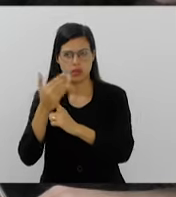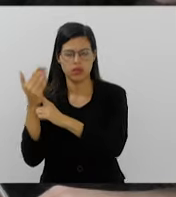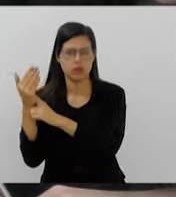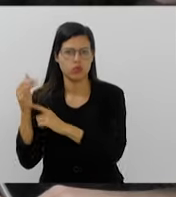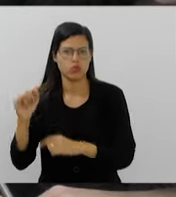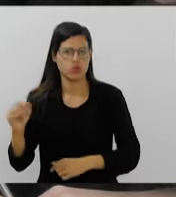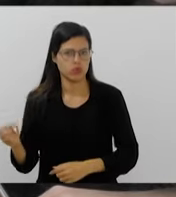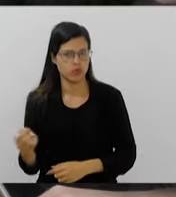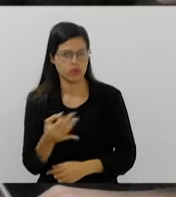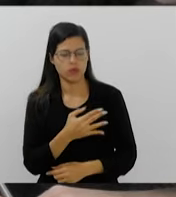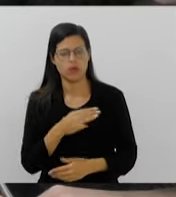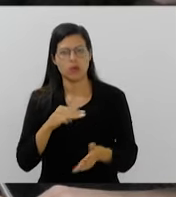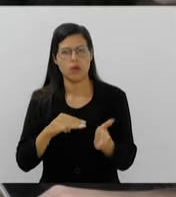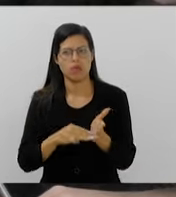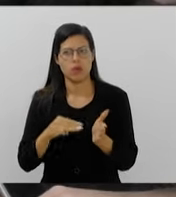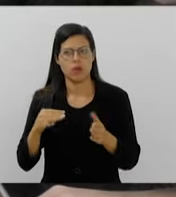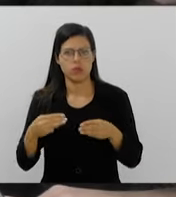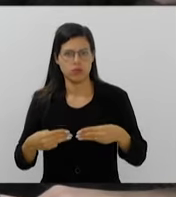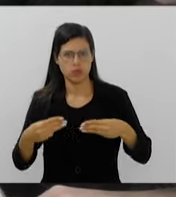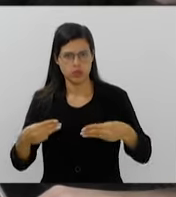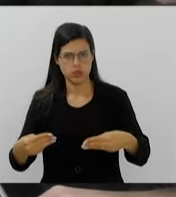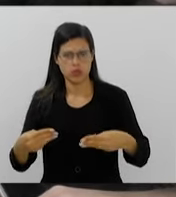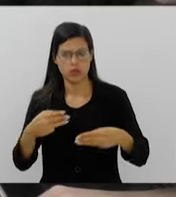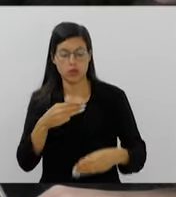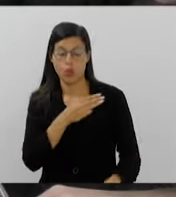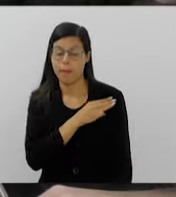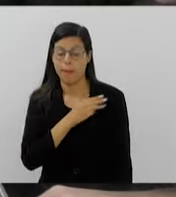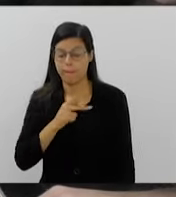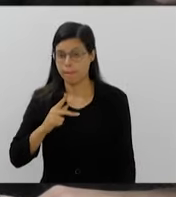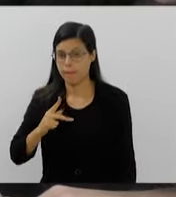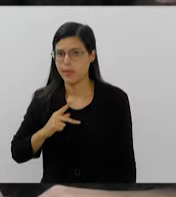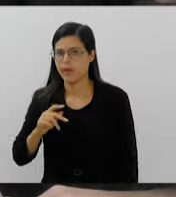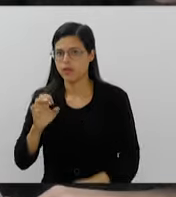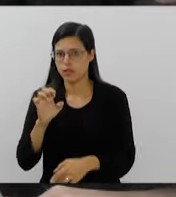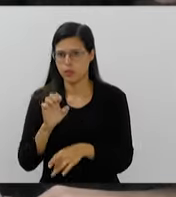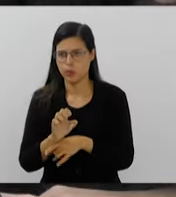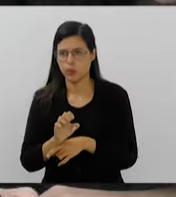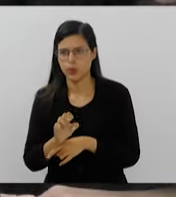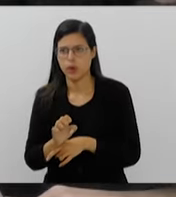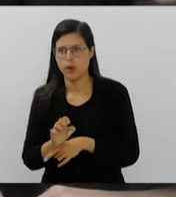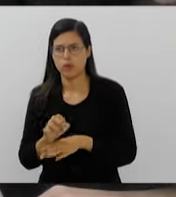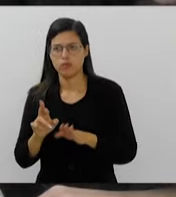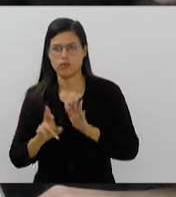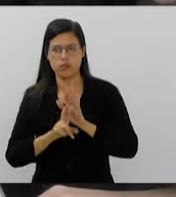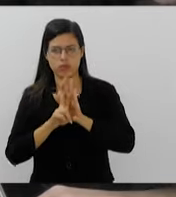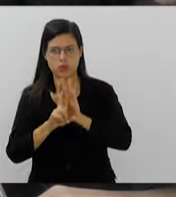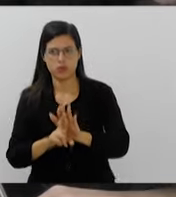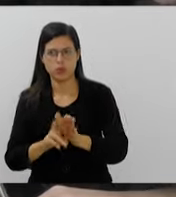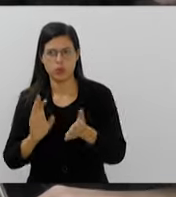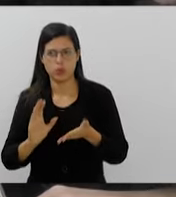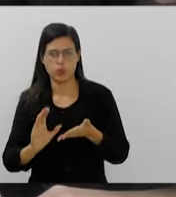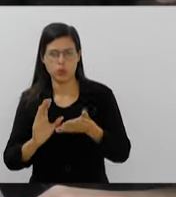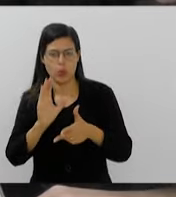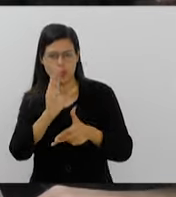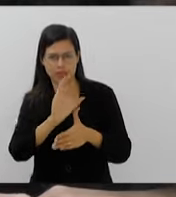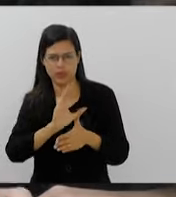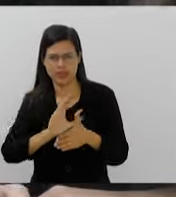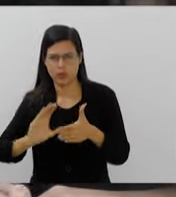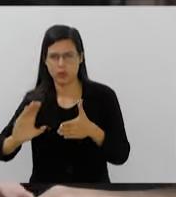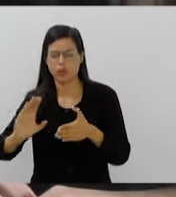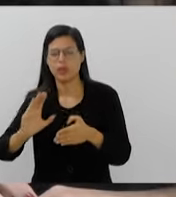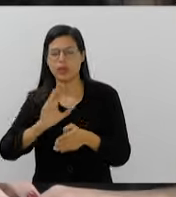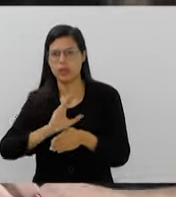o membro de um órgão do Ministério Público Estadual, o membro da representante do Conselho Tutelar.